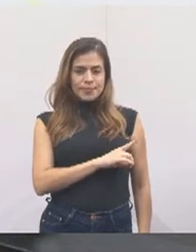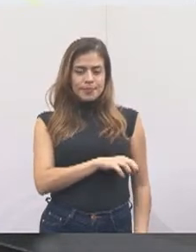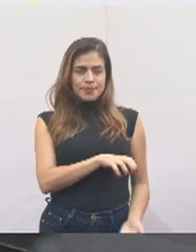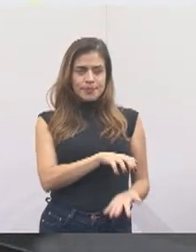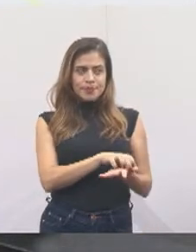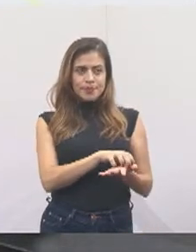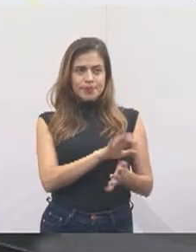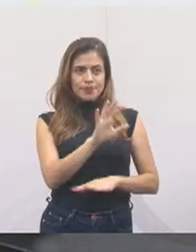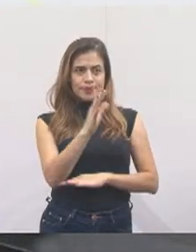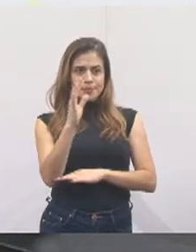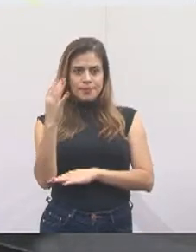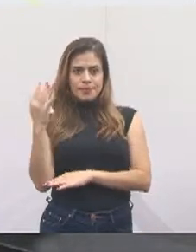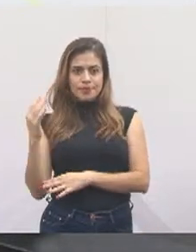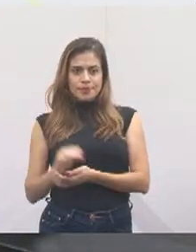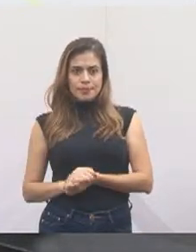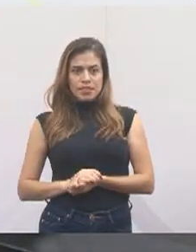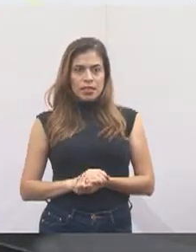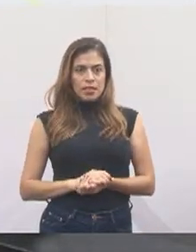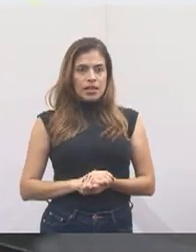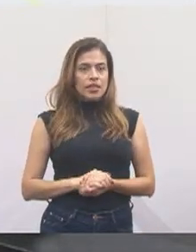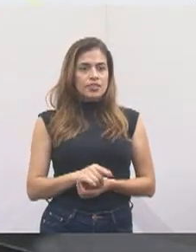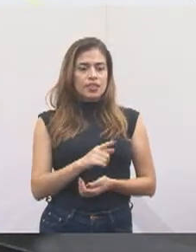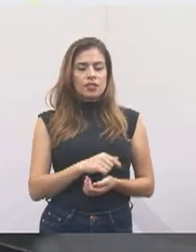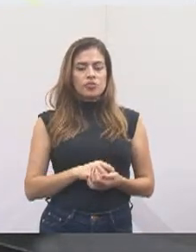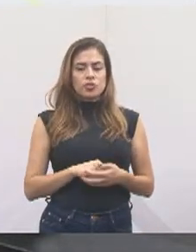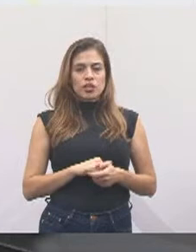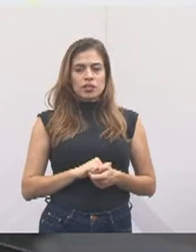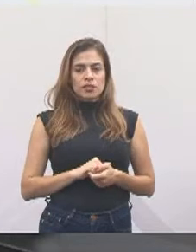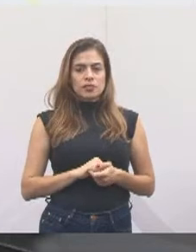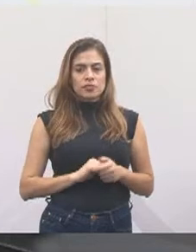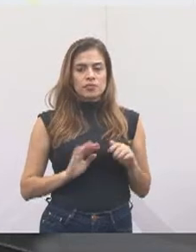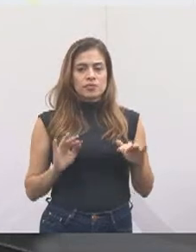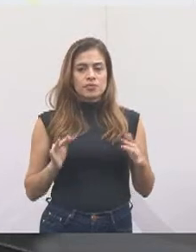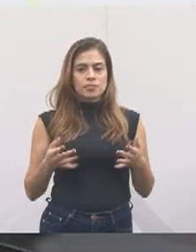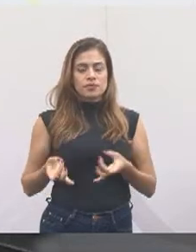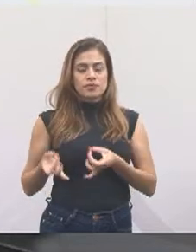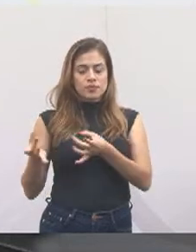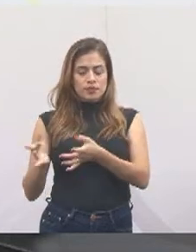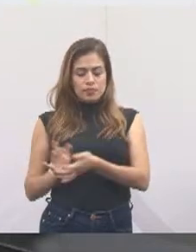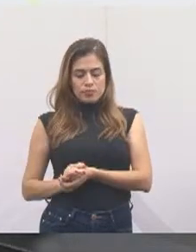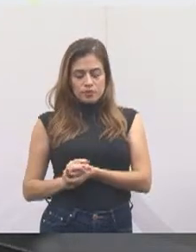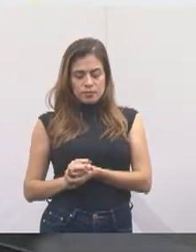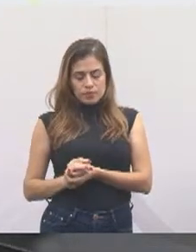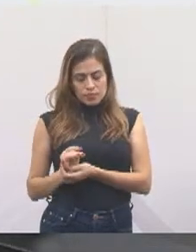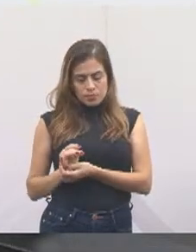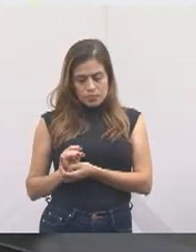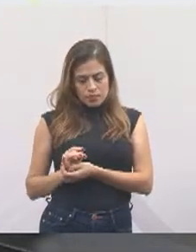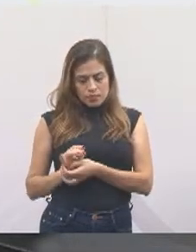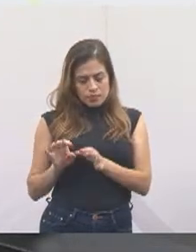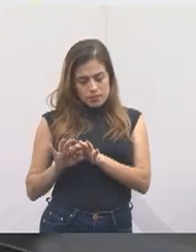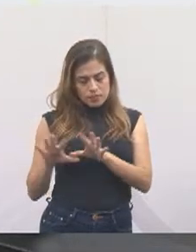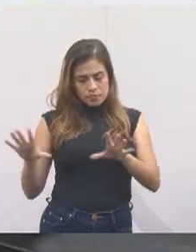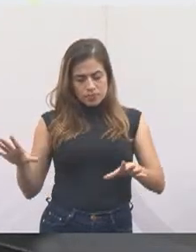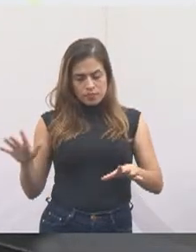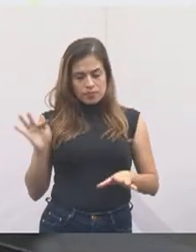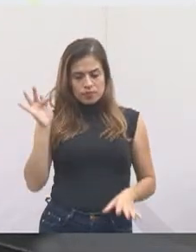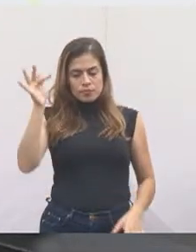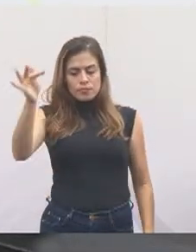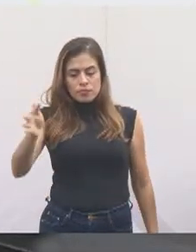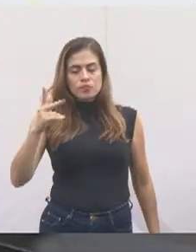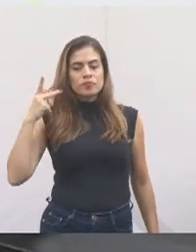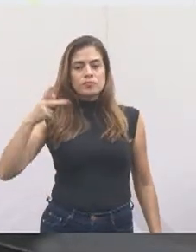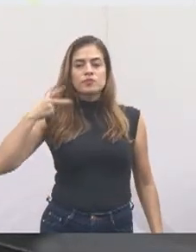áreas verdes assim que a entrega for efetuada oportunamente informamos que os nobres